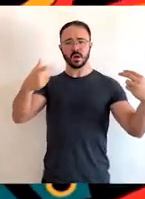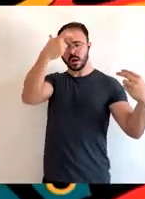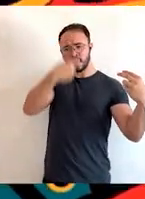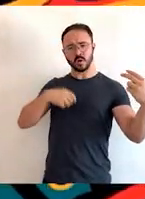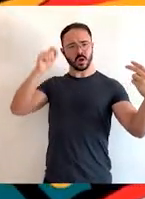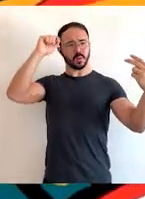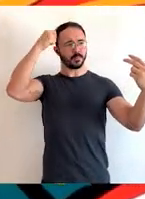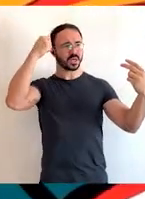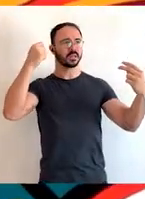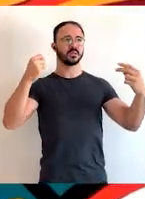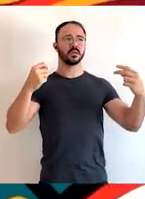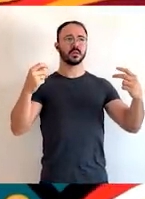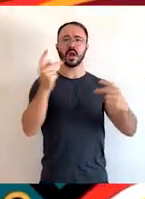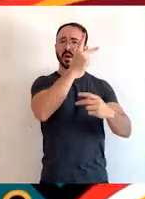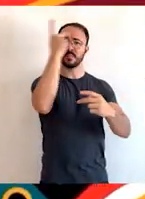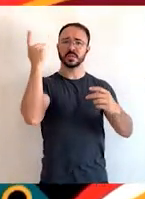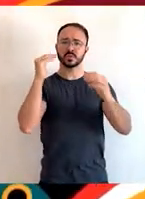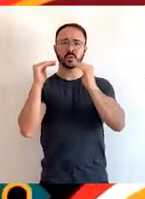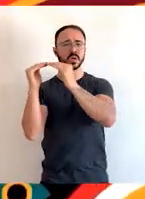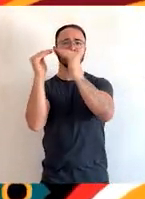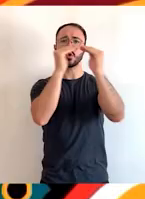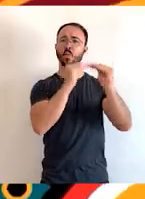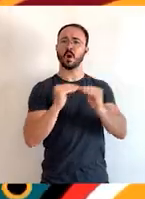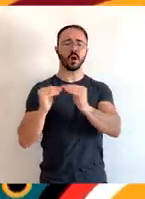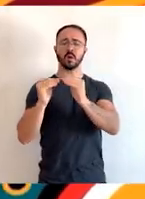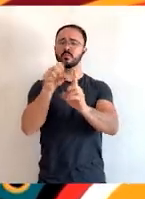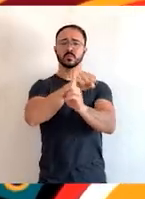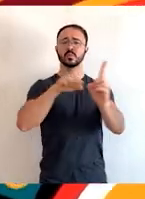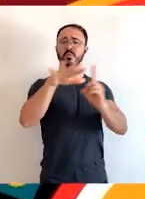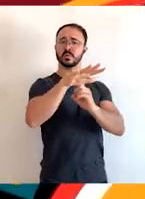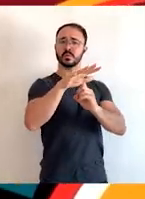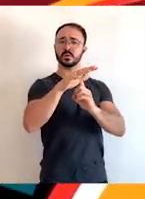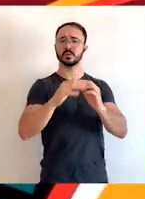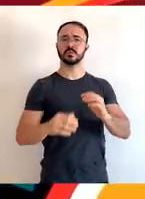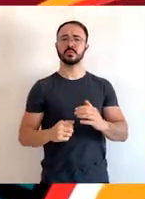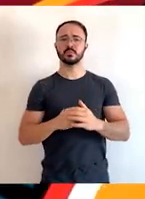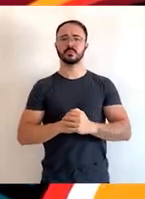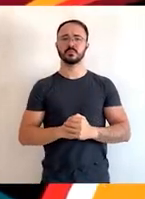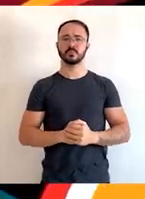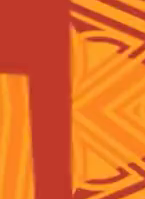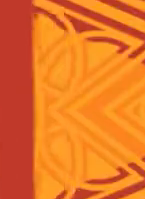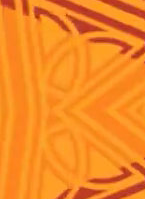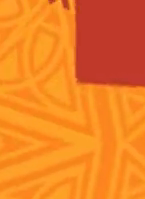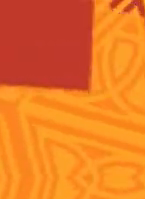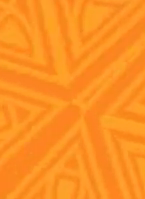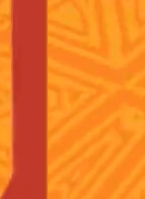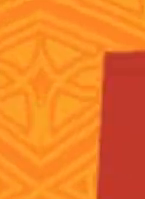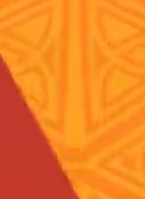qualquer pessoa capaz de contribuir para o engrandecimento desse país.